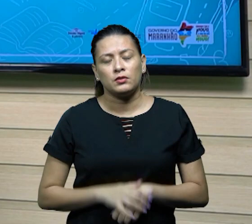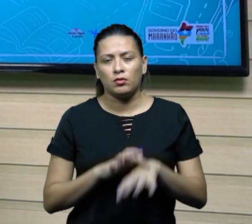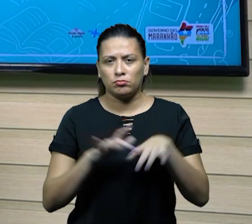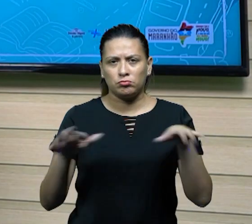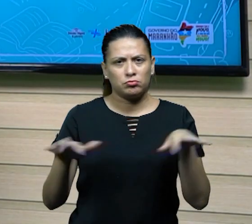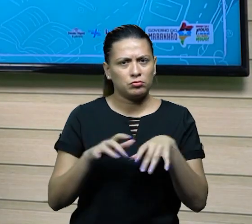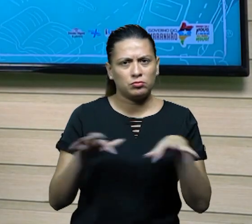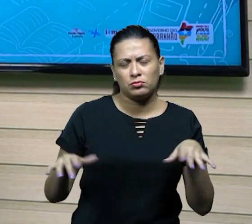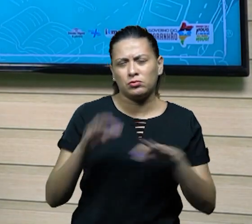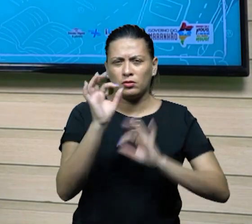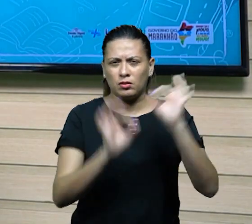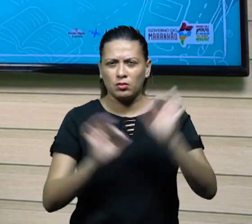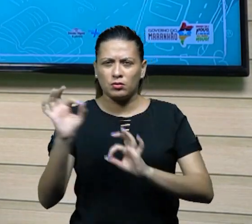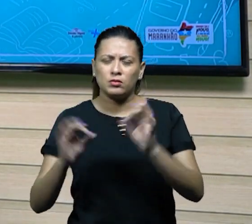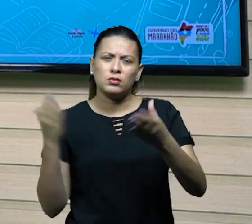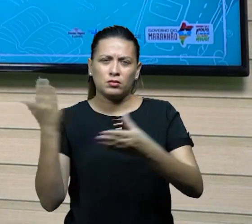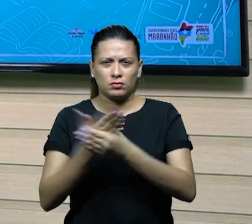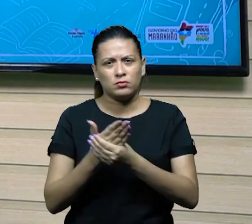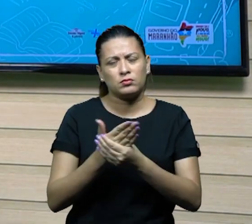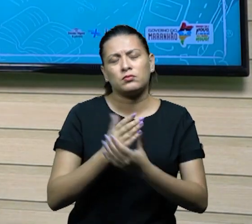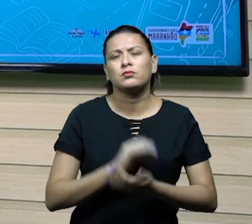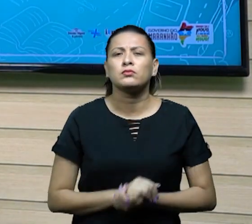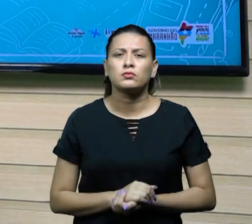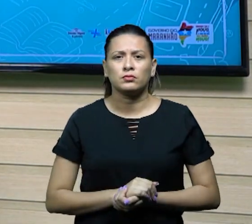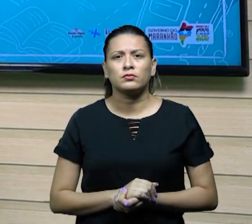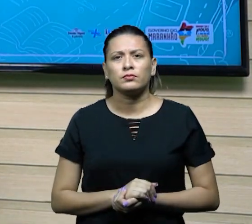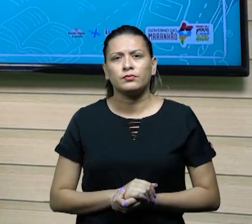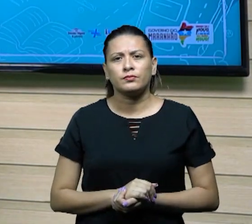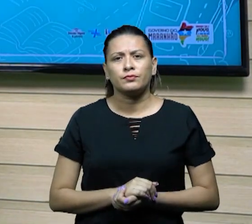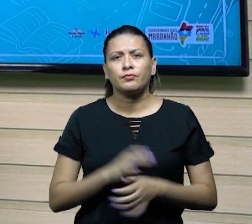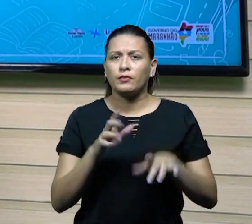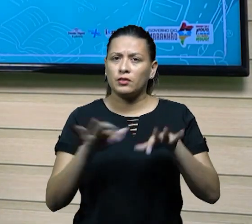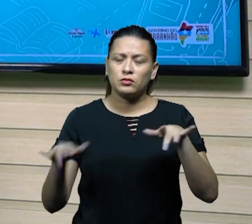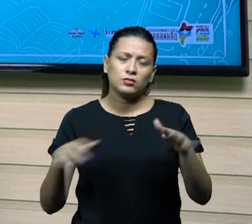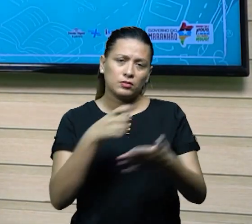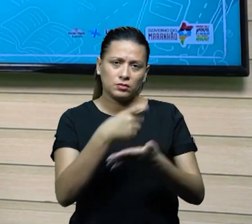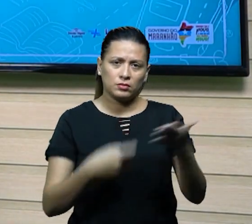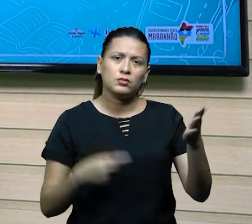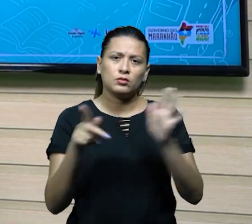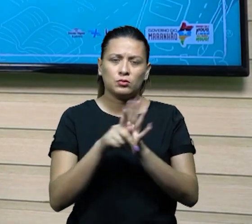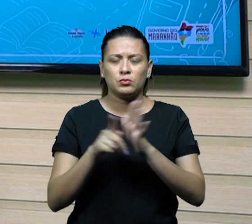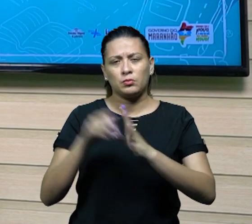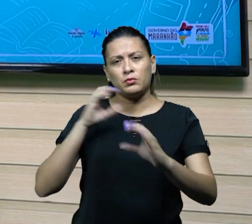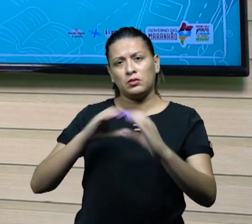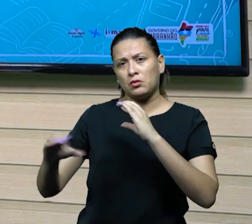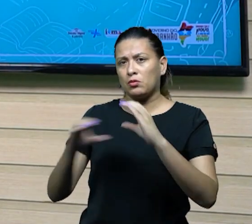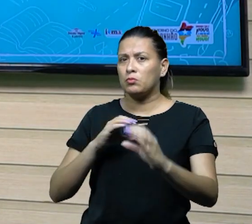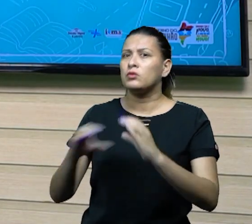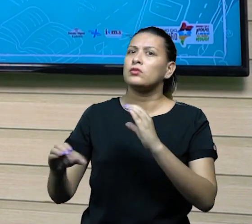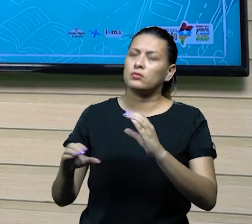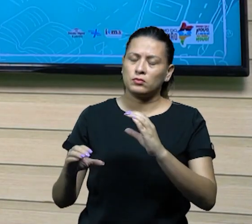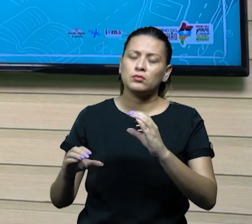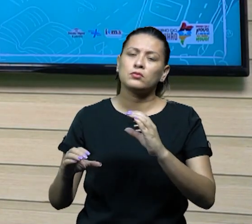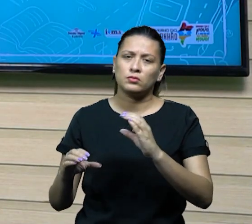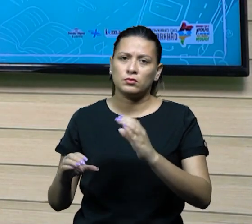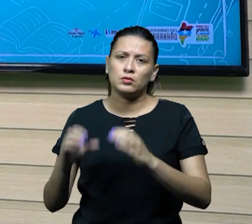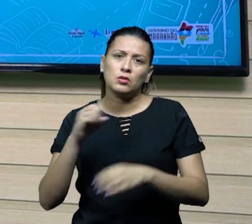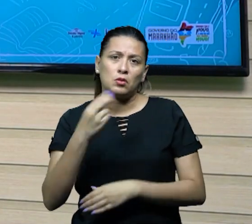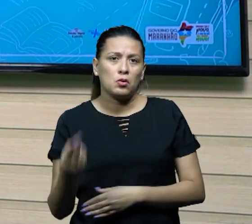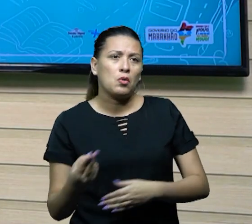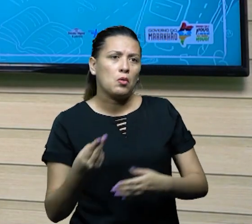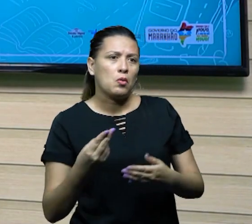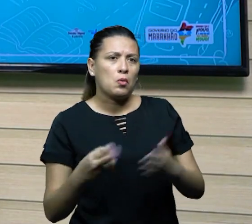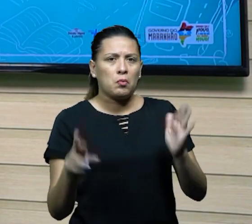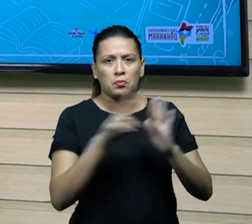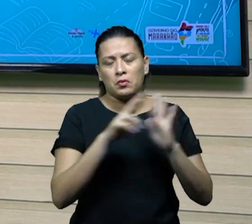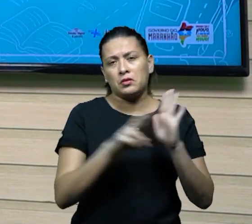essas competências. Digitar, organizar arquivos, digitar textos da comunicação